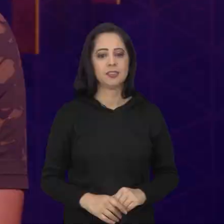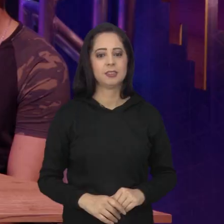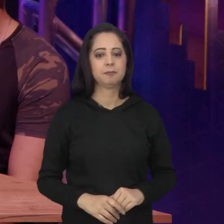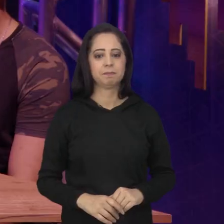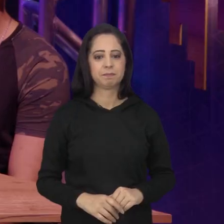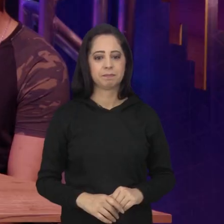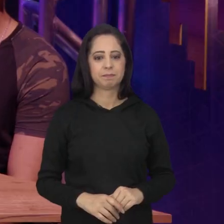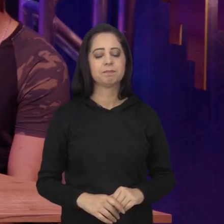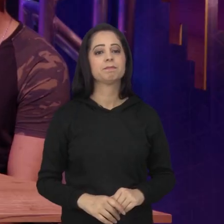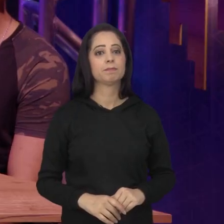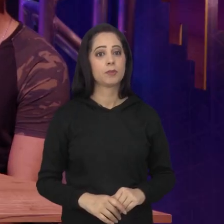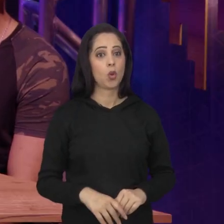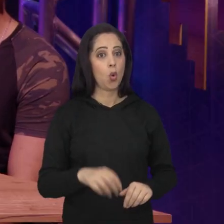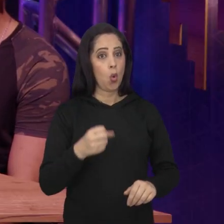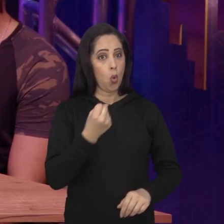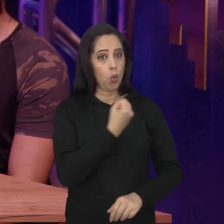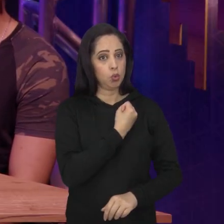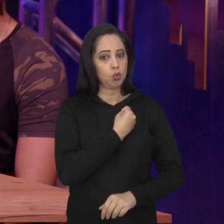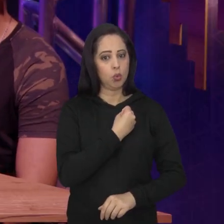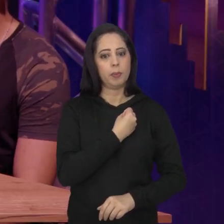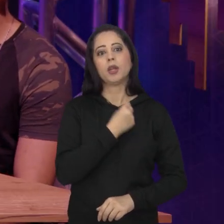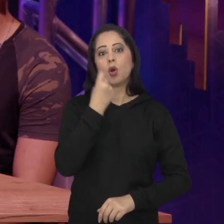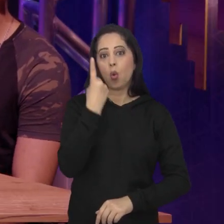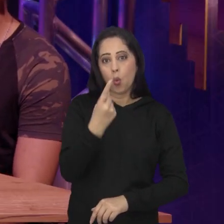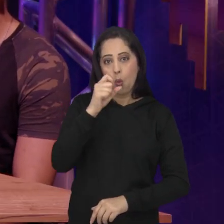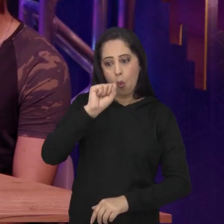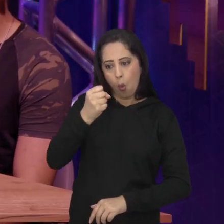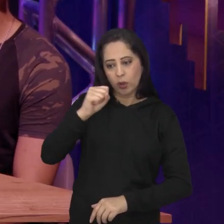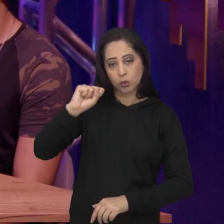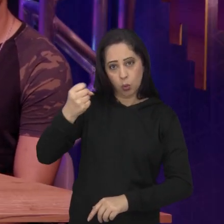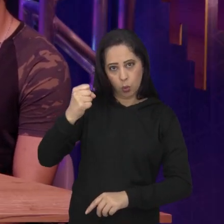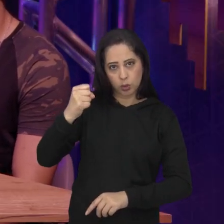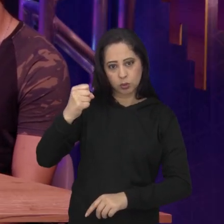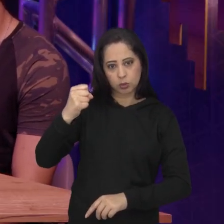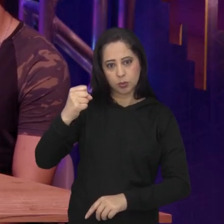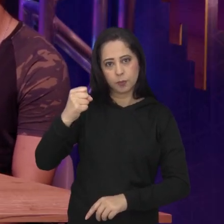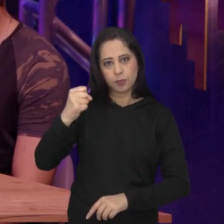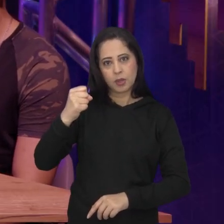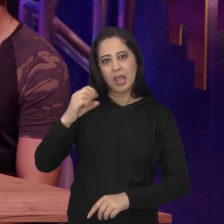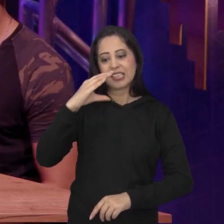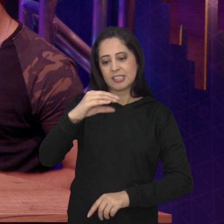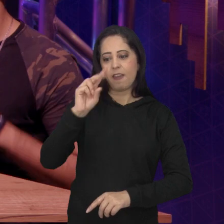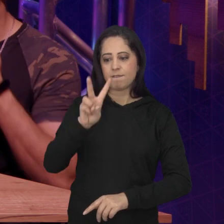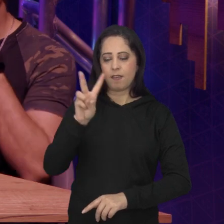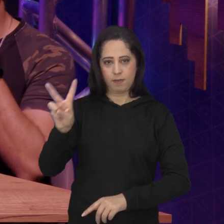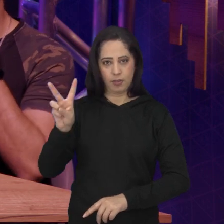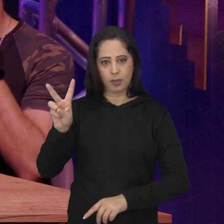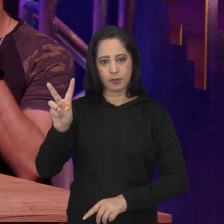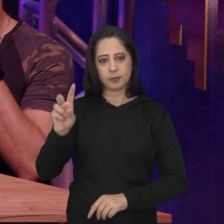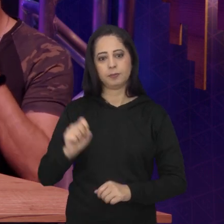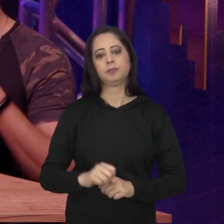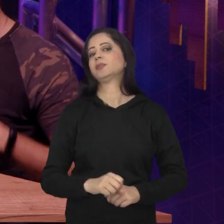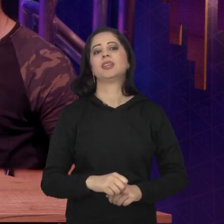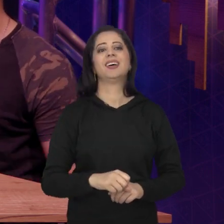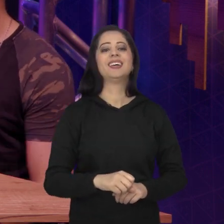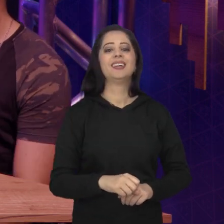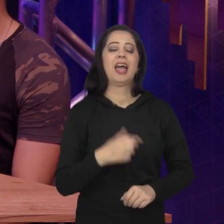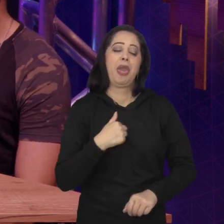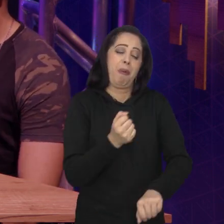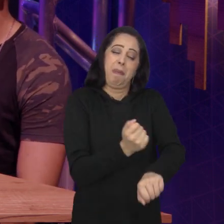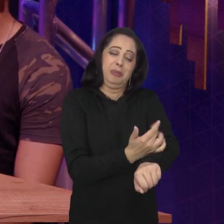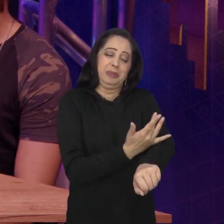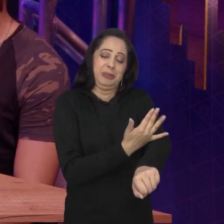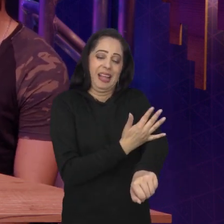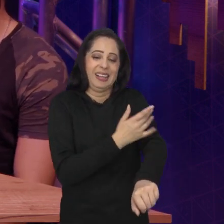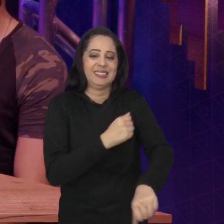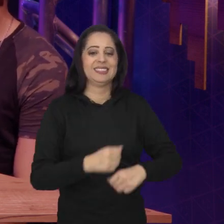feliz. Só reforçando, Samu, o número é 188. 188. Isso, 188 do CVV. E daí,